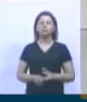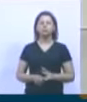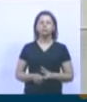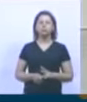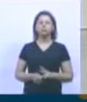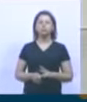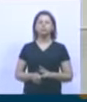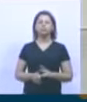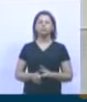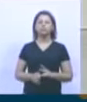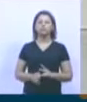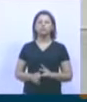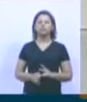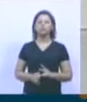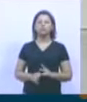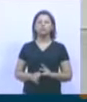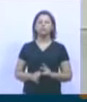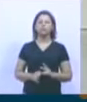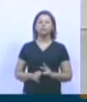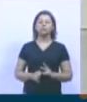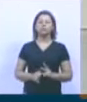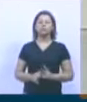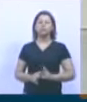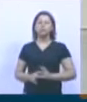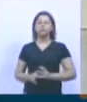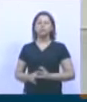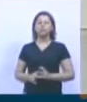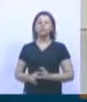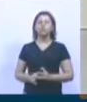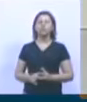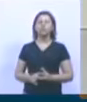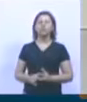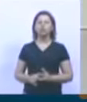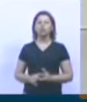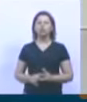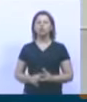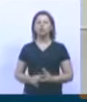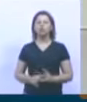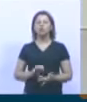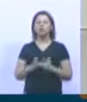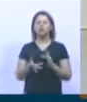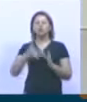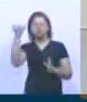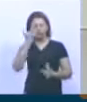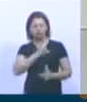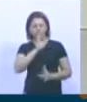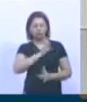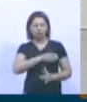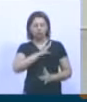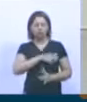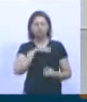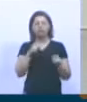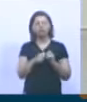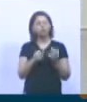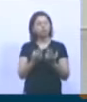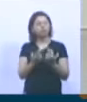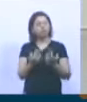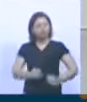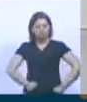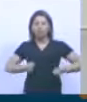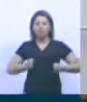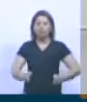that paralyzed man, that you should get up and walk. O Senhor falou para ele, eu quero que você faça com ele aquilo que eu fiz com aquele paralítico. Peça para